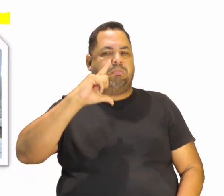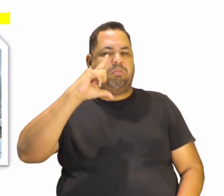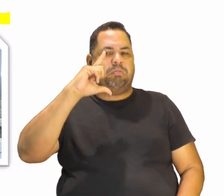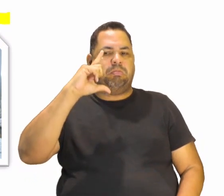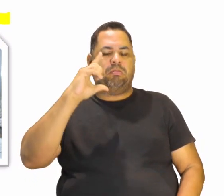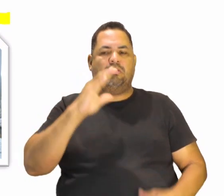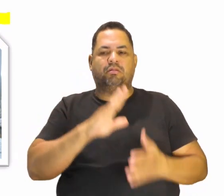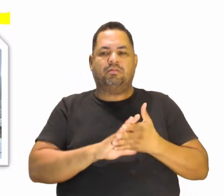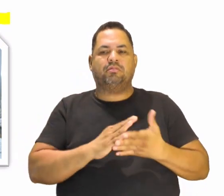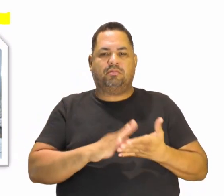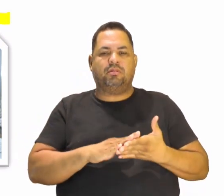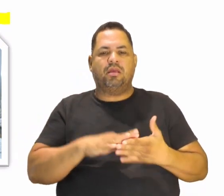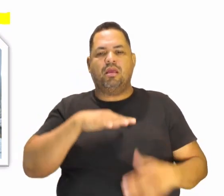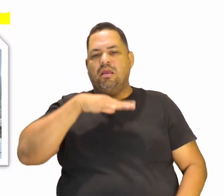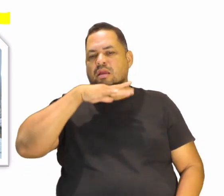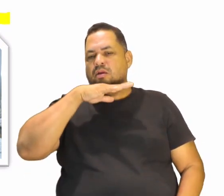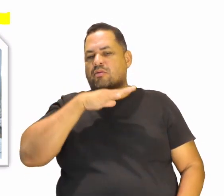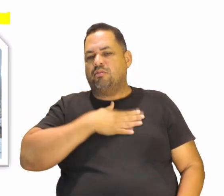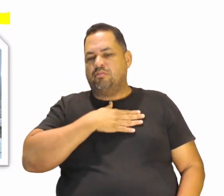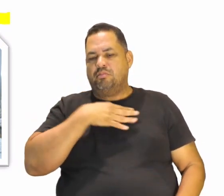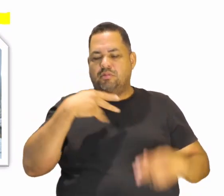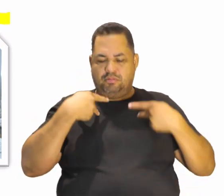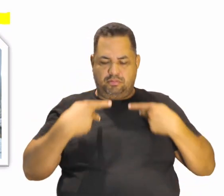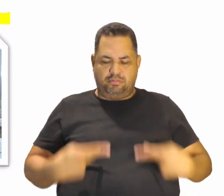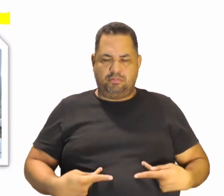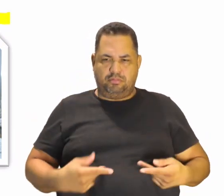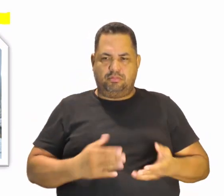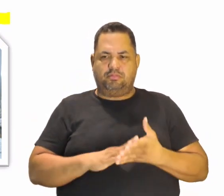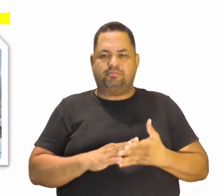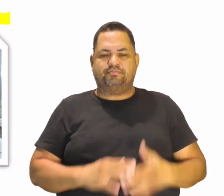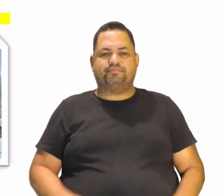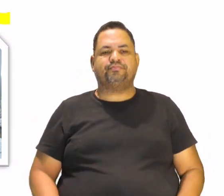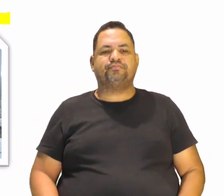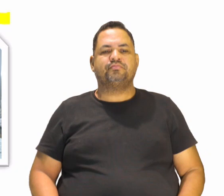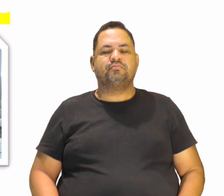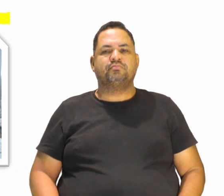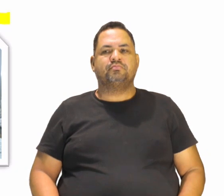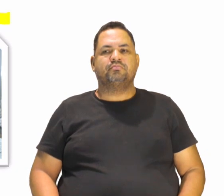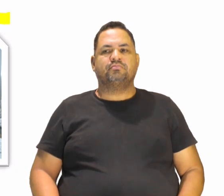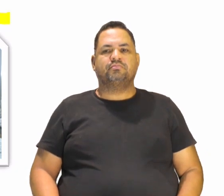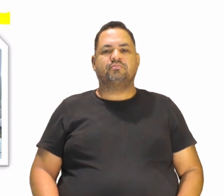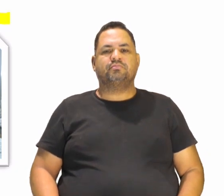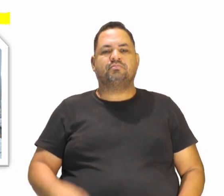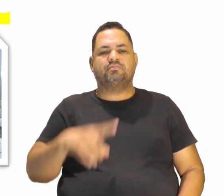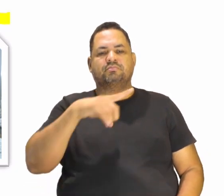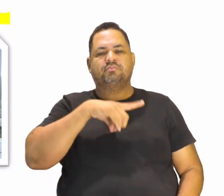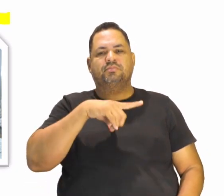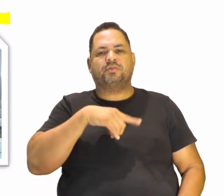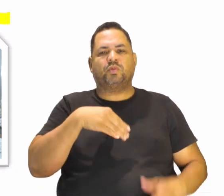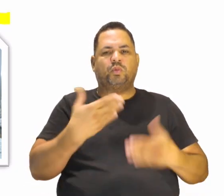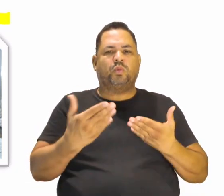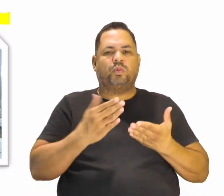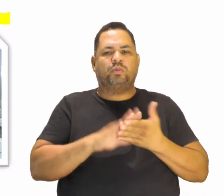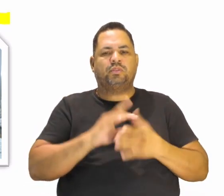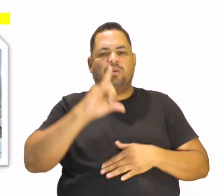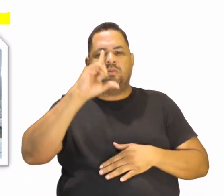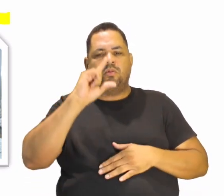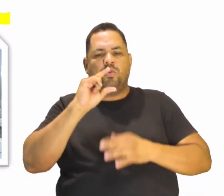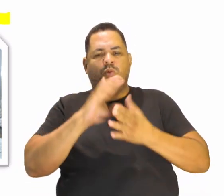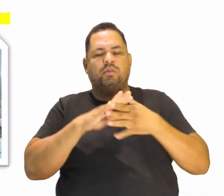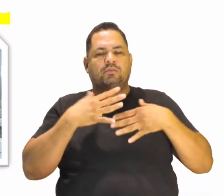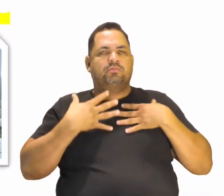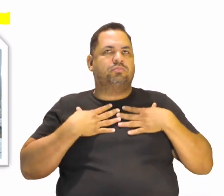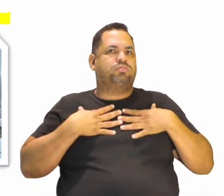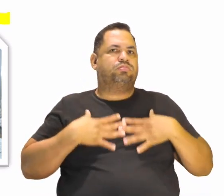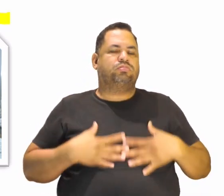excesso faz mal, o exercício também. Exageradas cargas, né, de forma exaustiva, com pouco tempo de descanso,